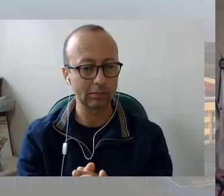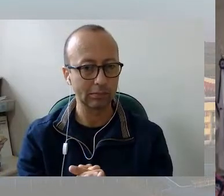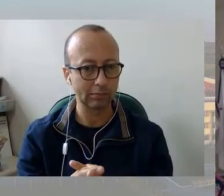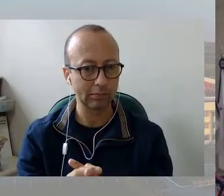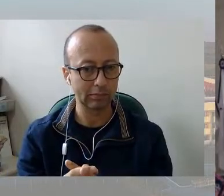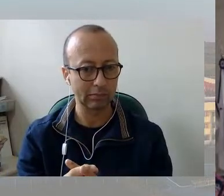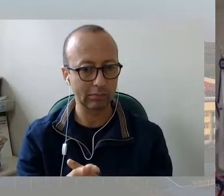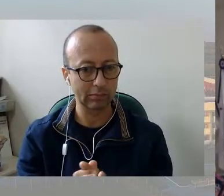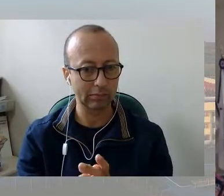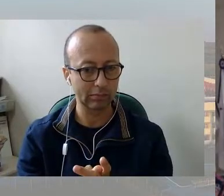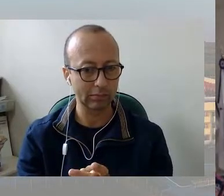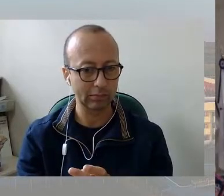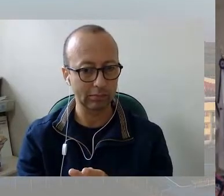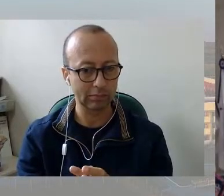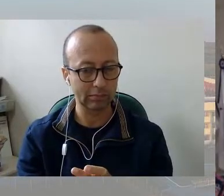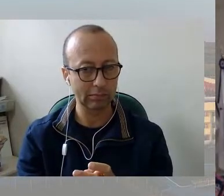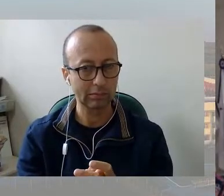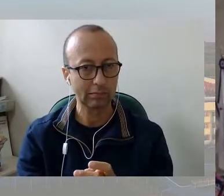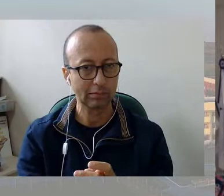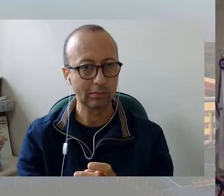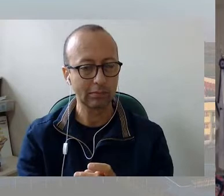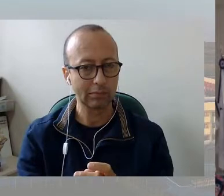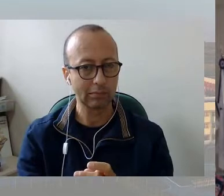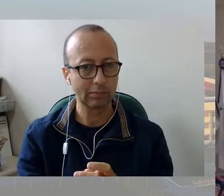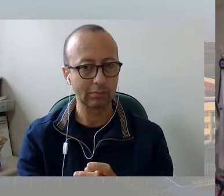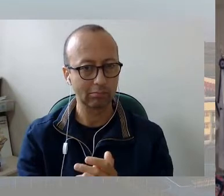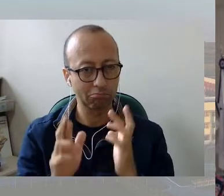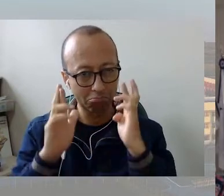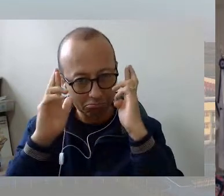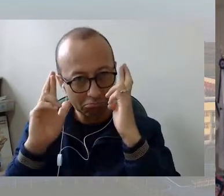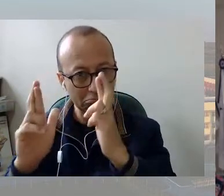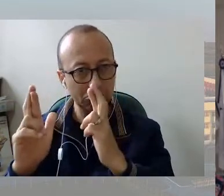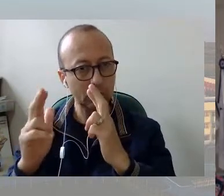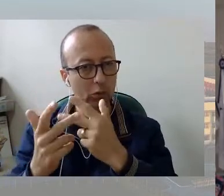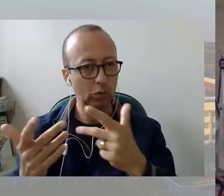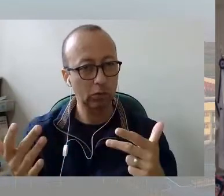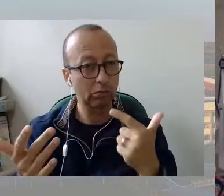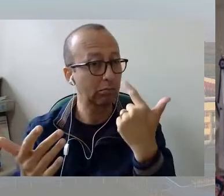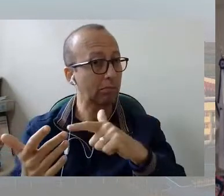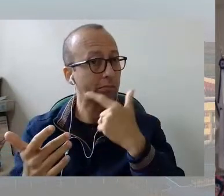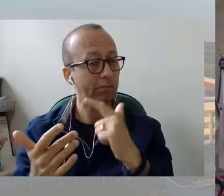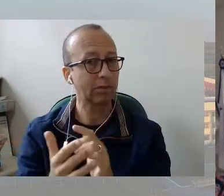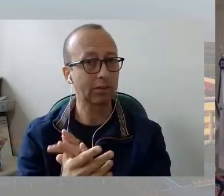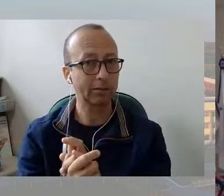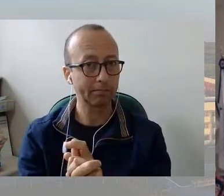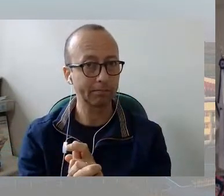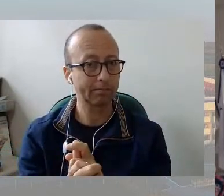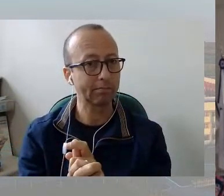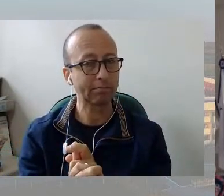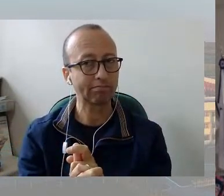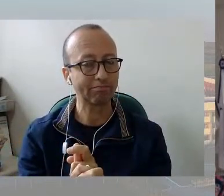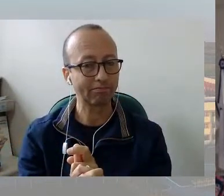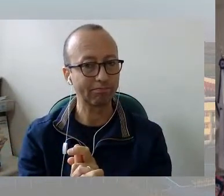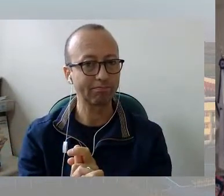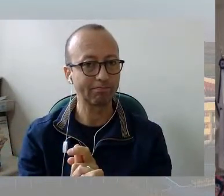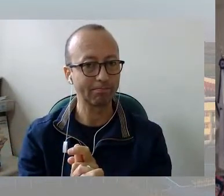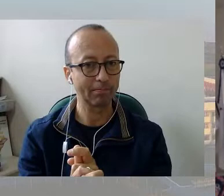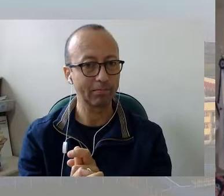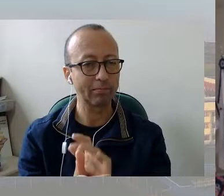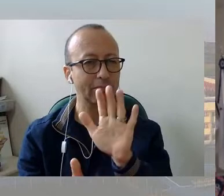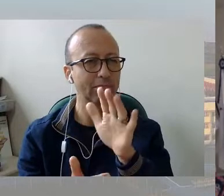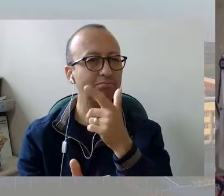naturalizados os desrespeitos e o reconhecimento ao militante negro. Nos perguntamos, será que é o fato de